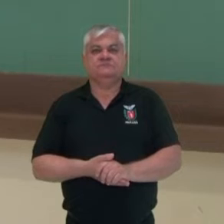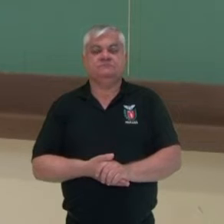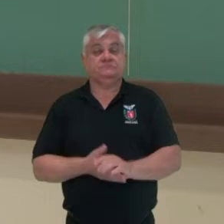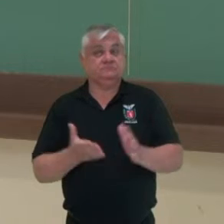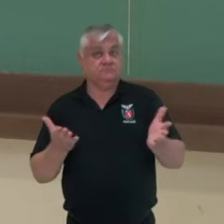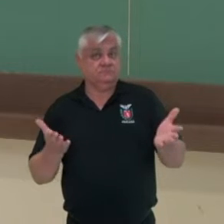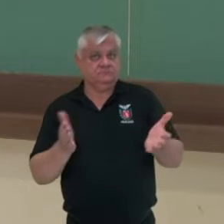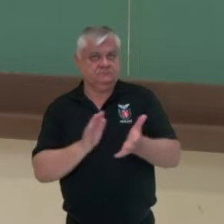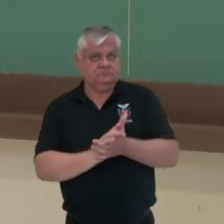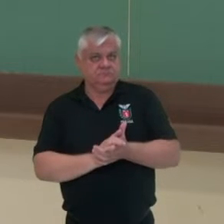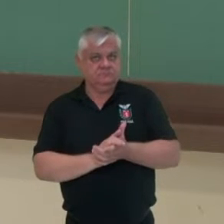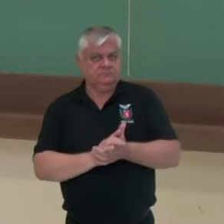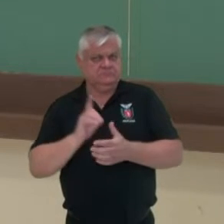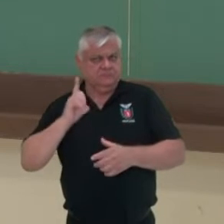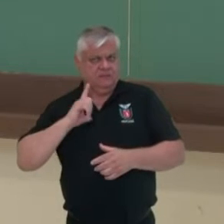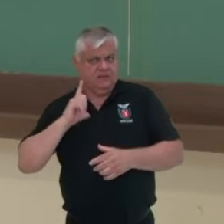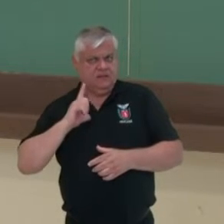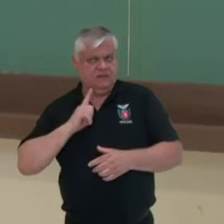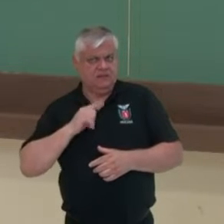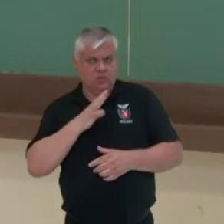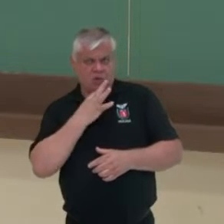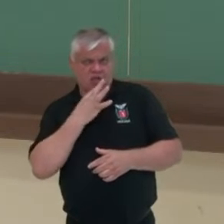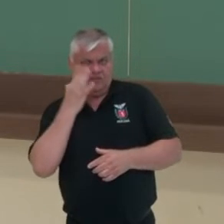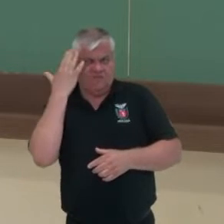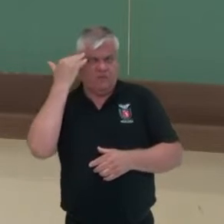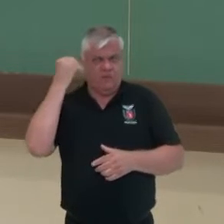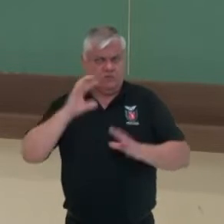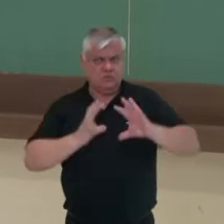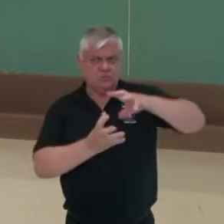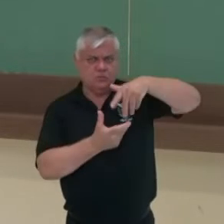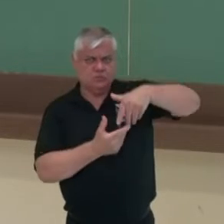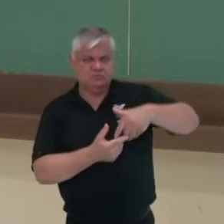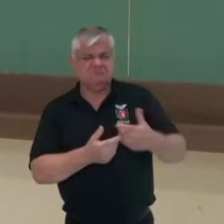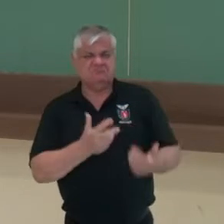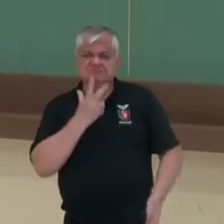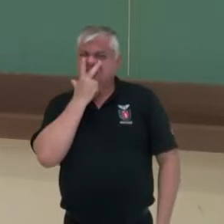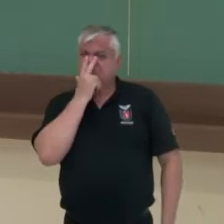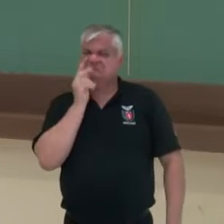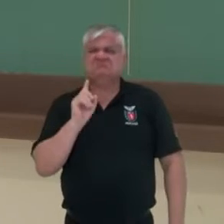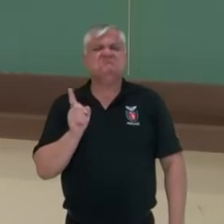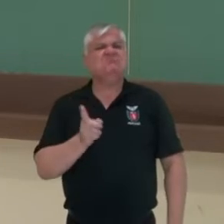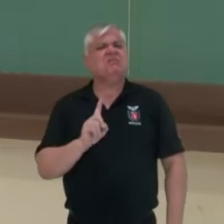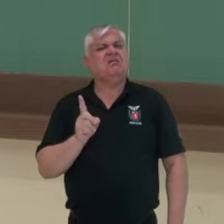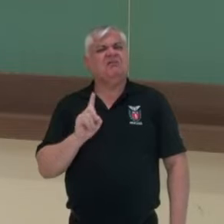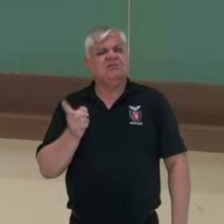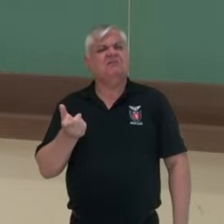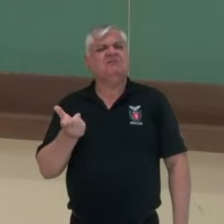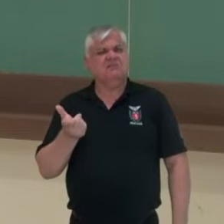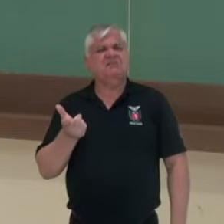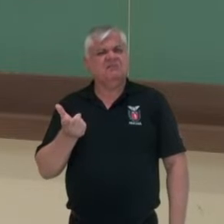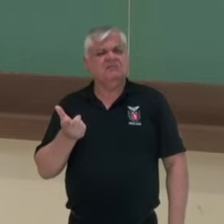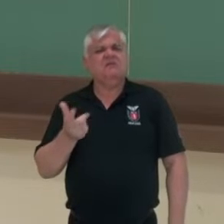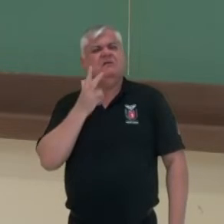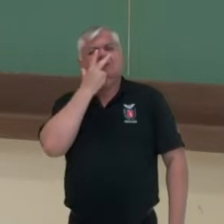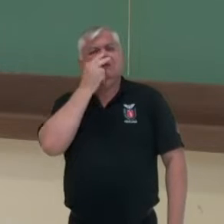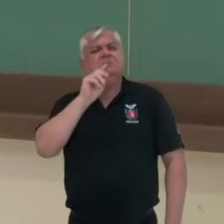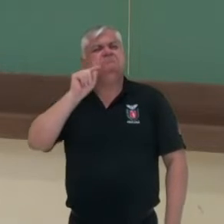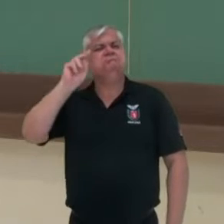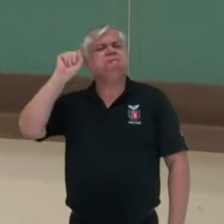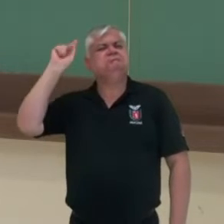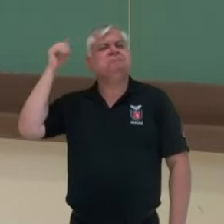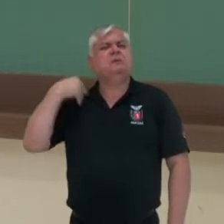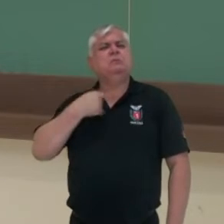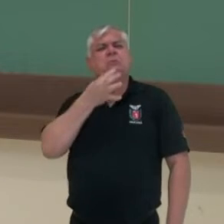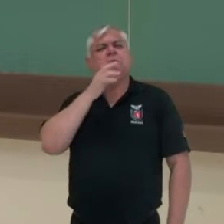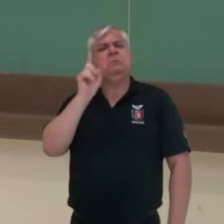E aí, acharam que elas têm notoriedade ou não? Acho que a maioria acredita que não, né? Então são lutas que não fazem